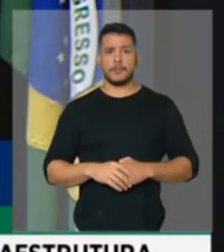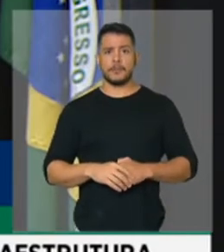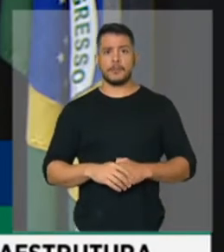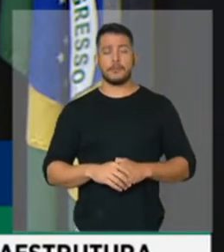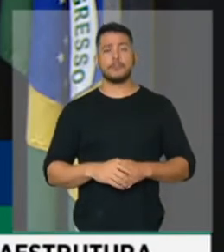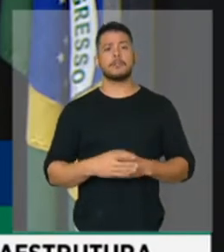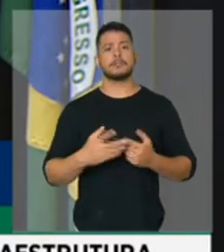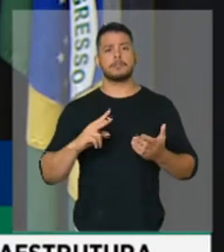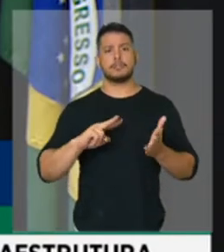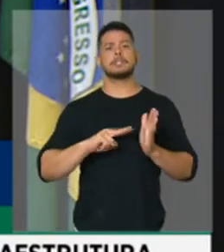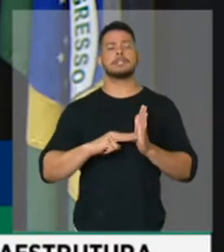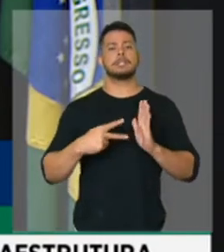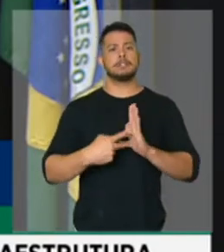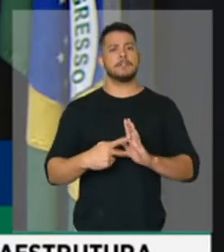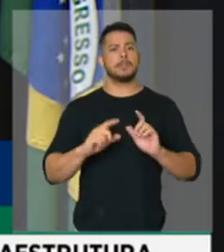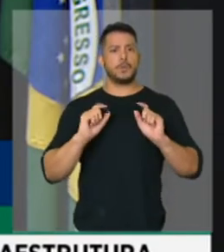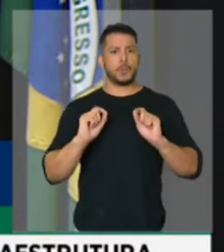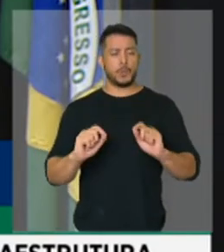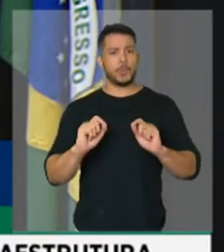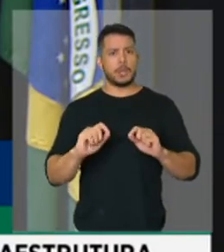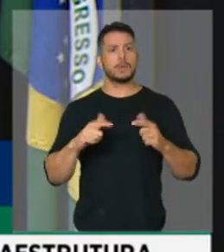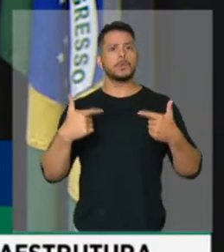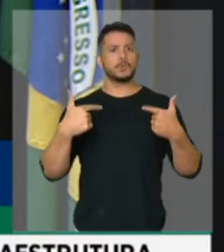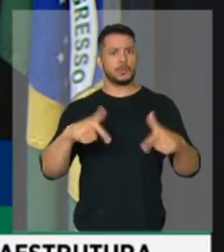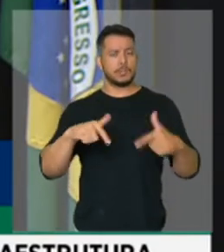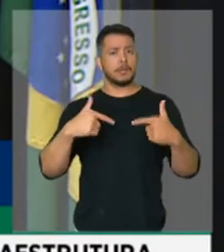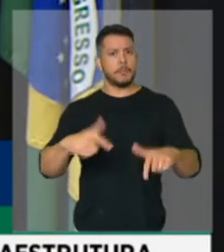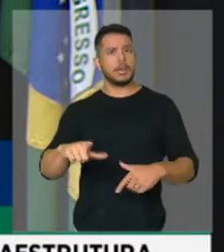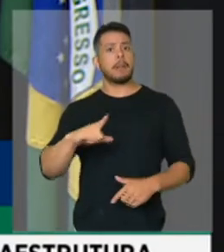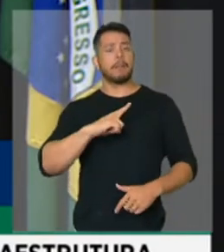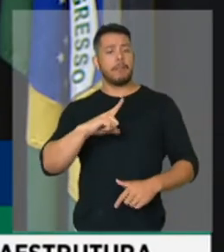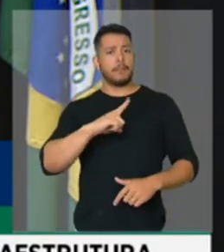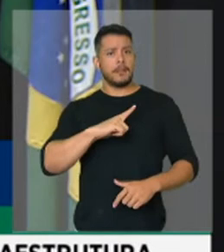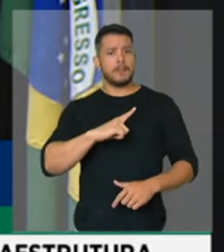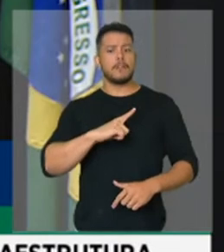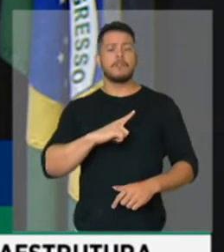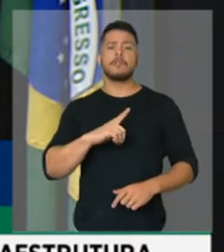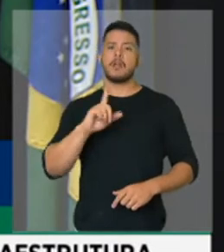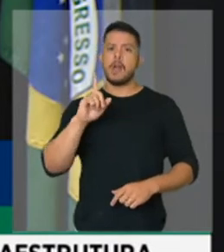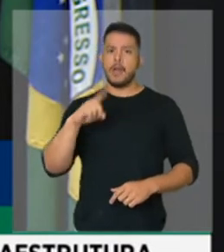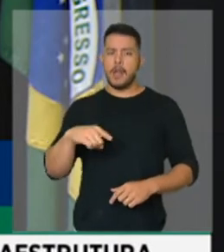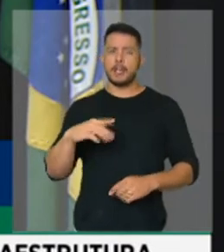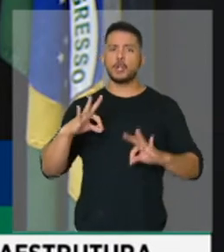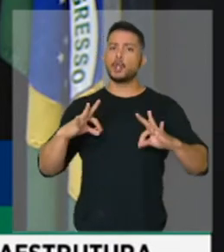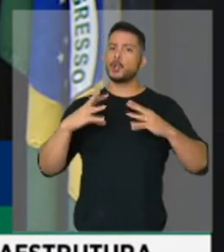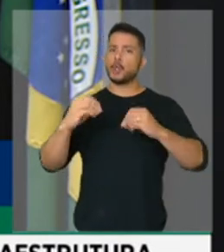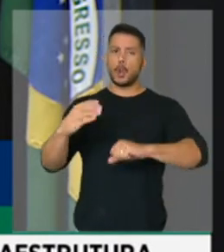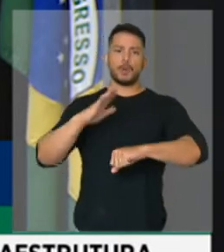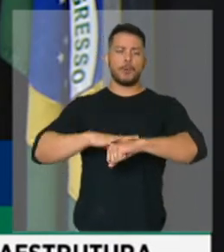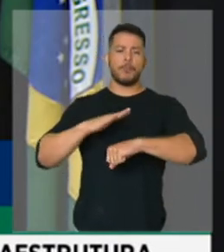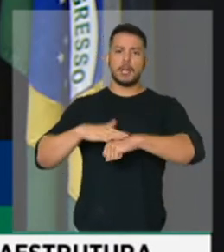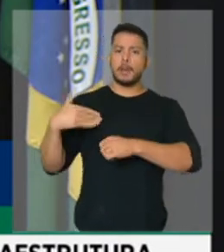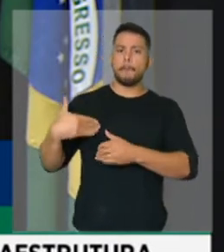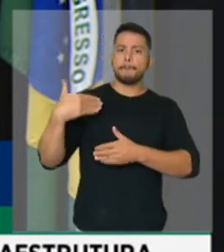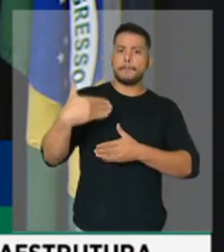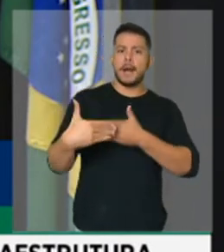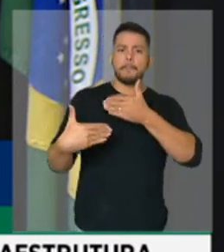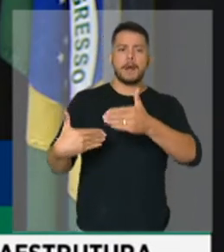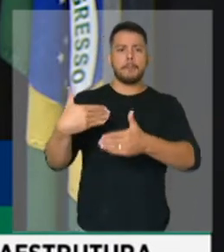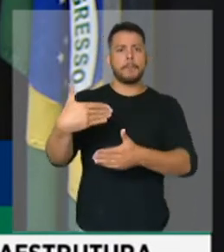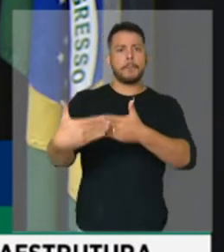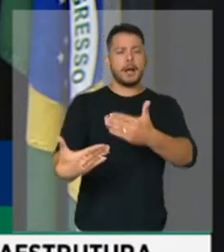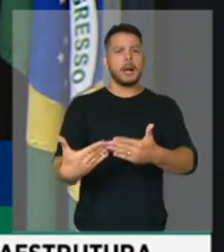que o trabalho que foi realizado, todo esse período que não foi apenas na elaboração do projeto, mas me recordo da comissão que